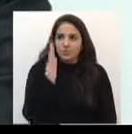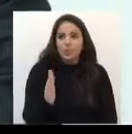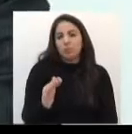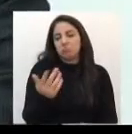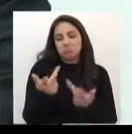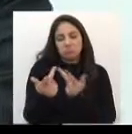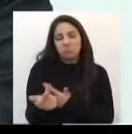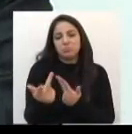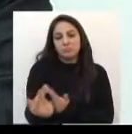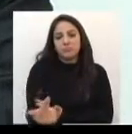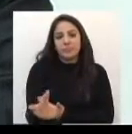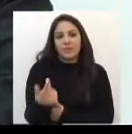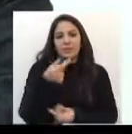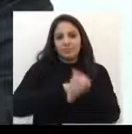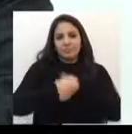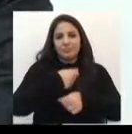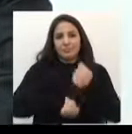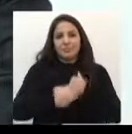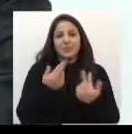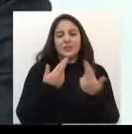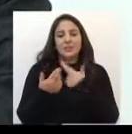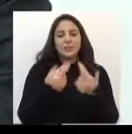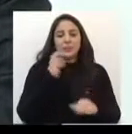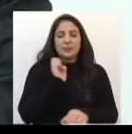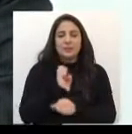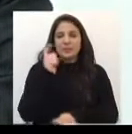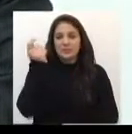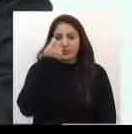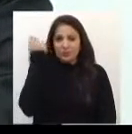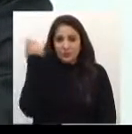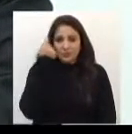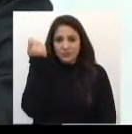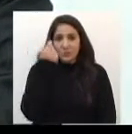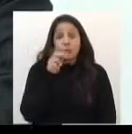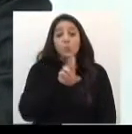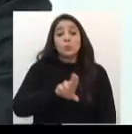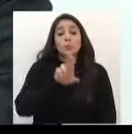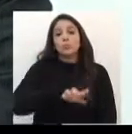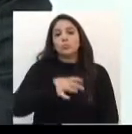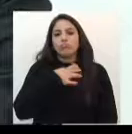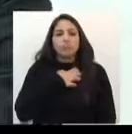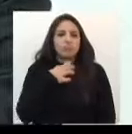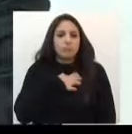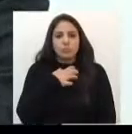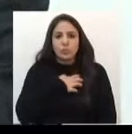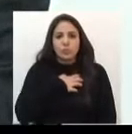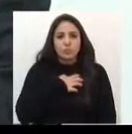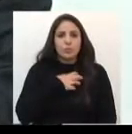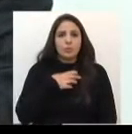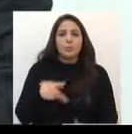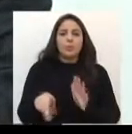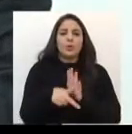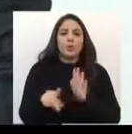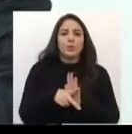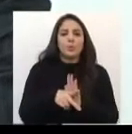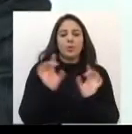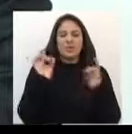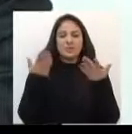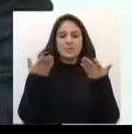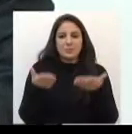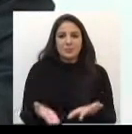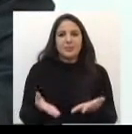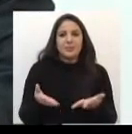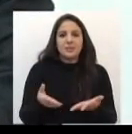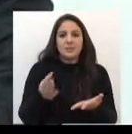questão financeira. O Estado do Rio Grande do Sul, então, adotou medidas, no nosso caso específico aqui do